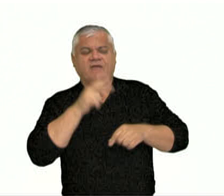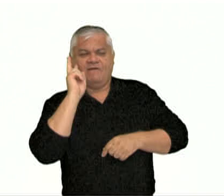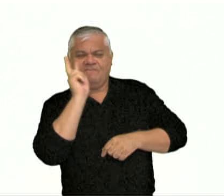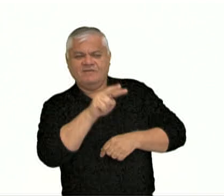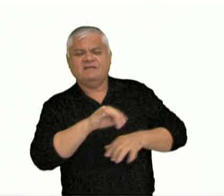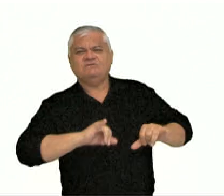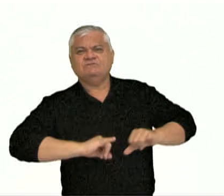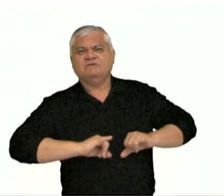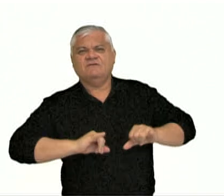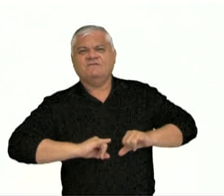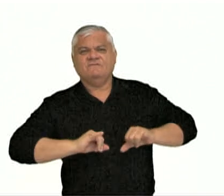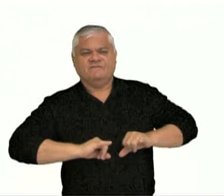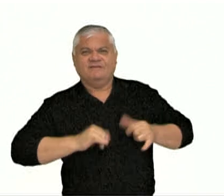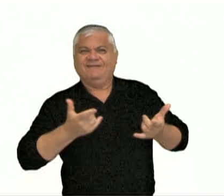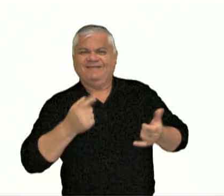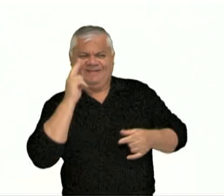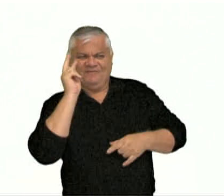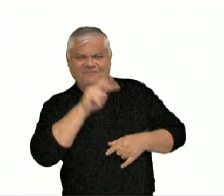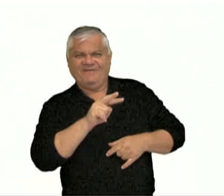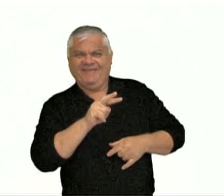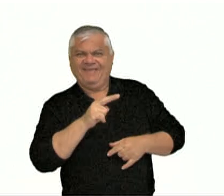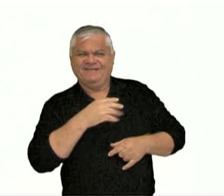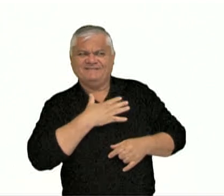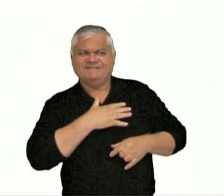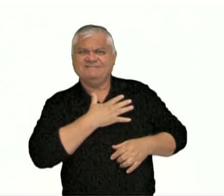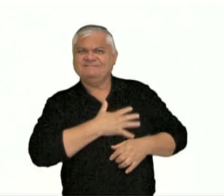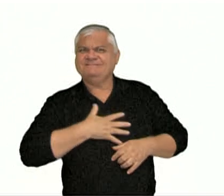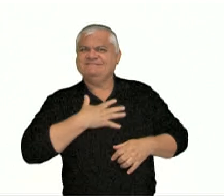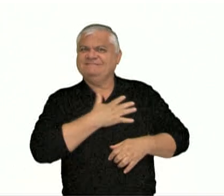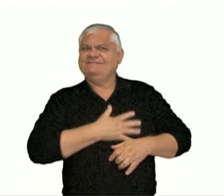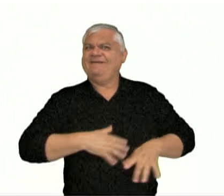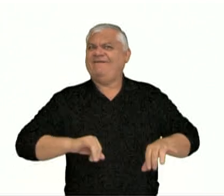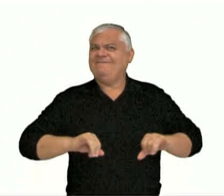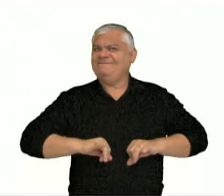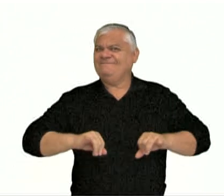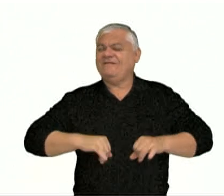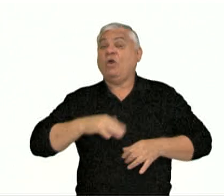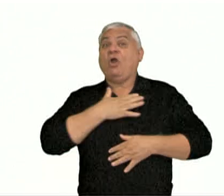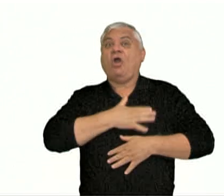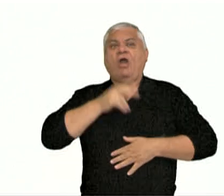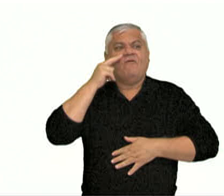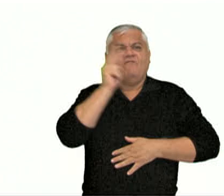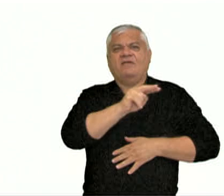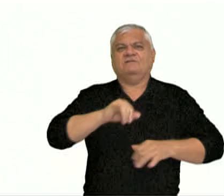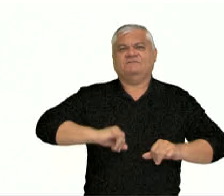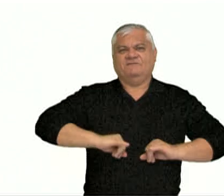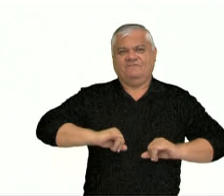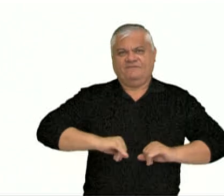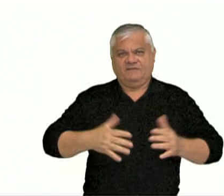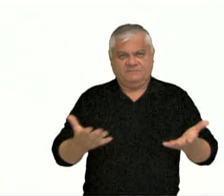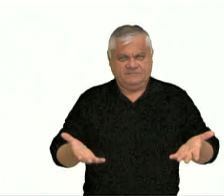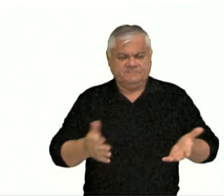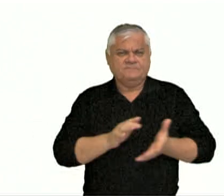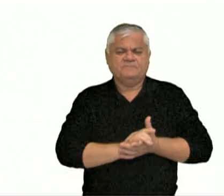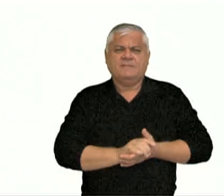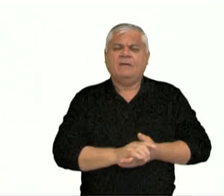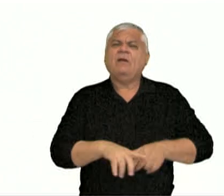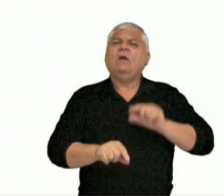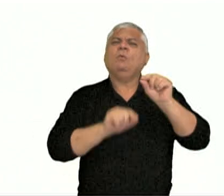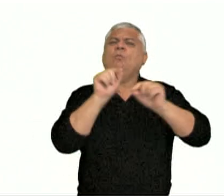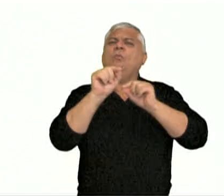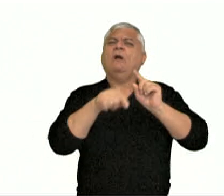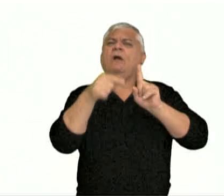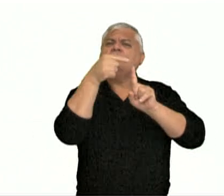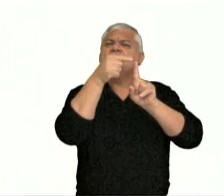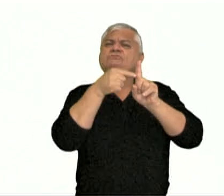alheio. Eu te perguntei qual é o tipo de narrador. Então, narrador onisciente. Mas vamos recordar quais são os tipos